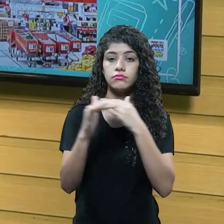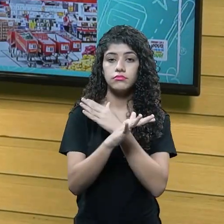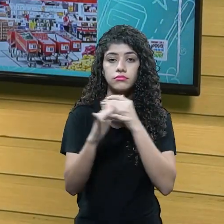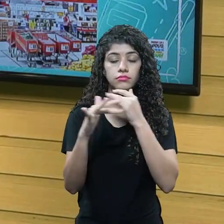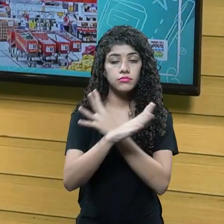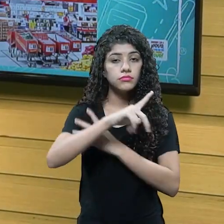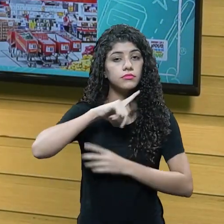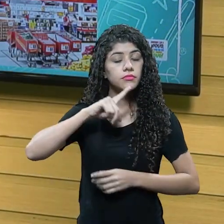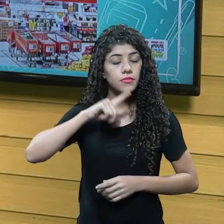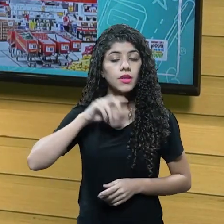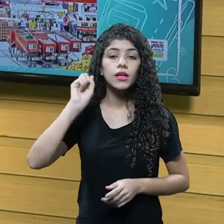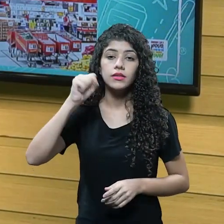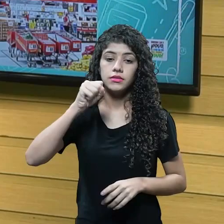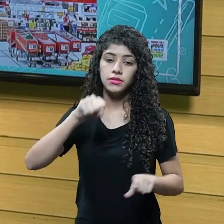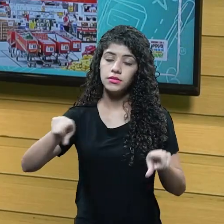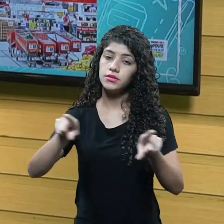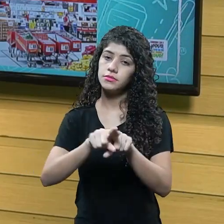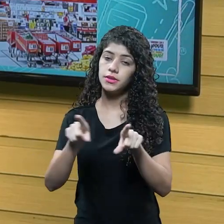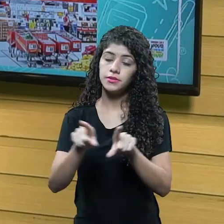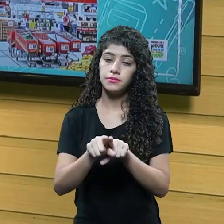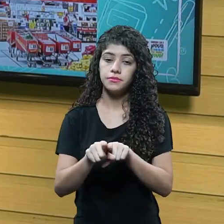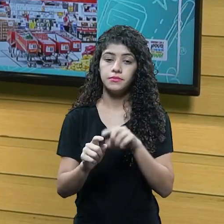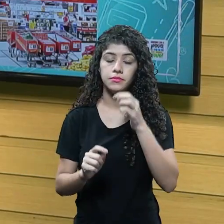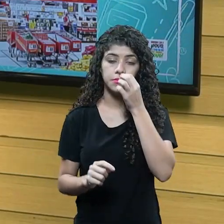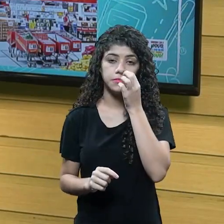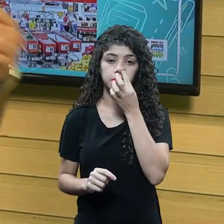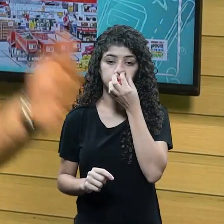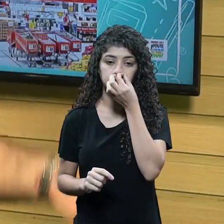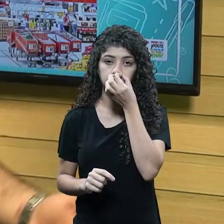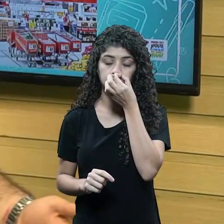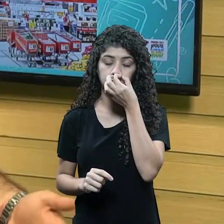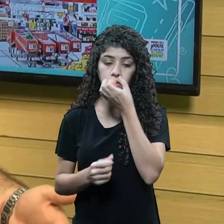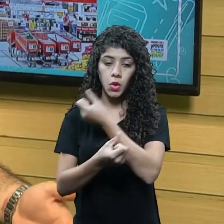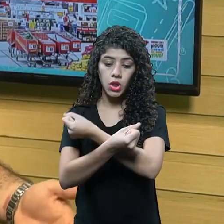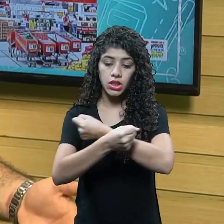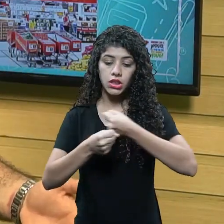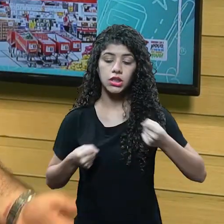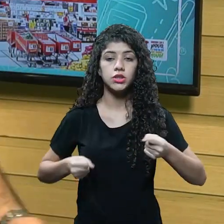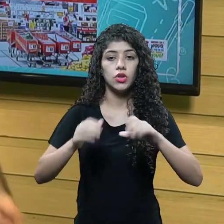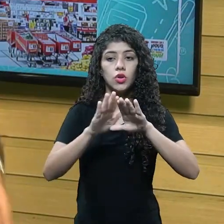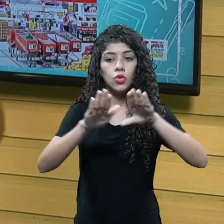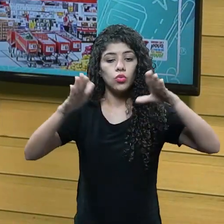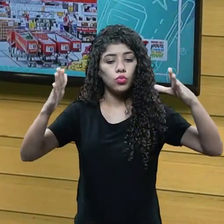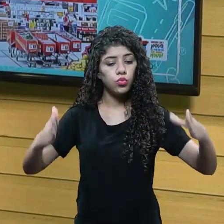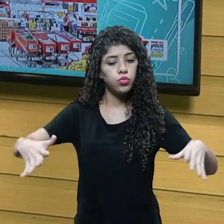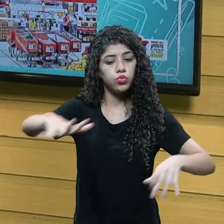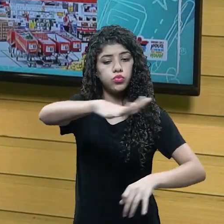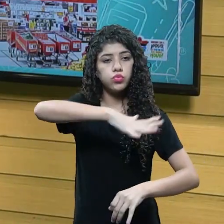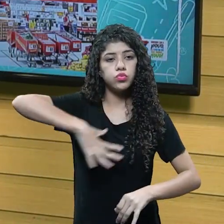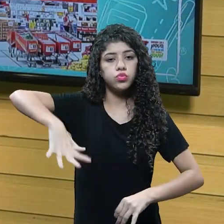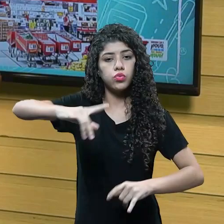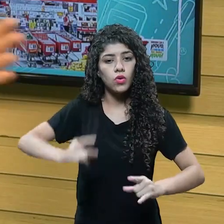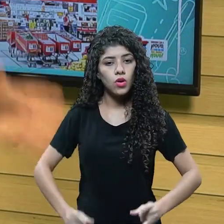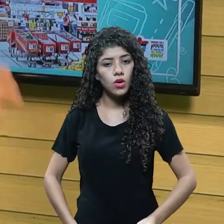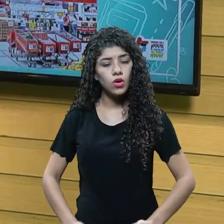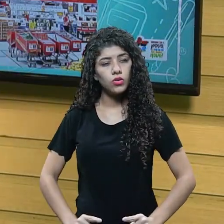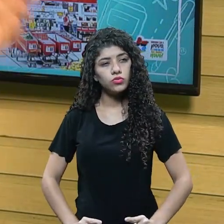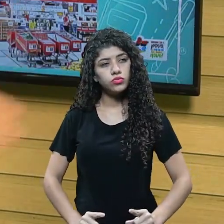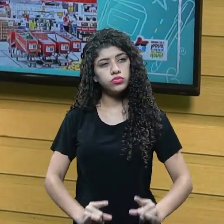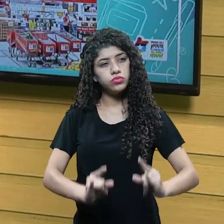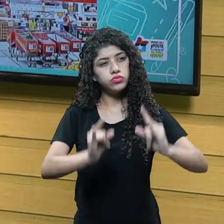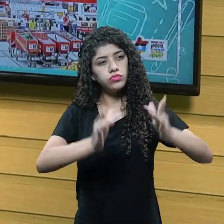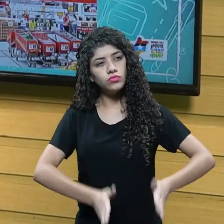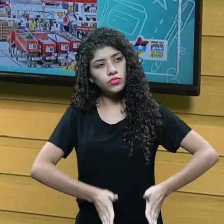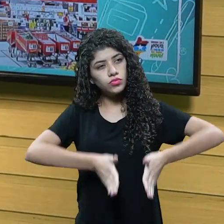tem comércios atacadistas, onde vocês observam que eles são englobados como se fossem grandes galpões, tá? Com torres enormes, com corredores, com várias caixas dos